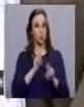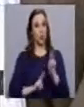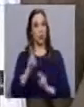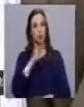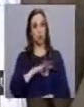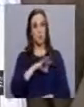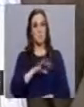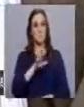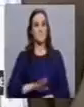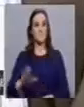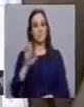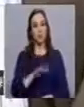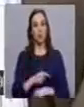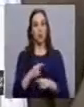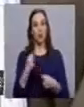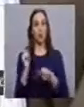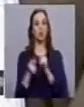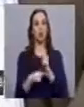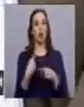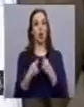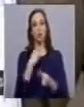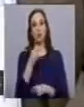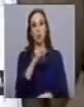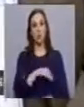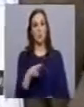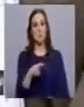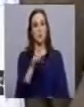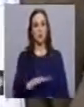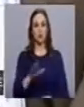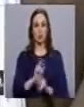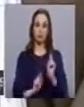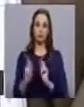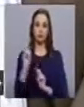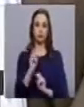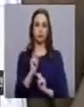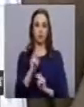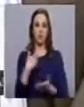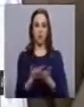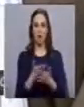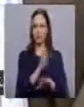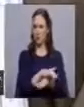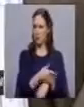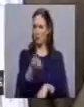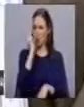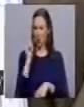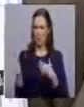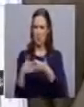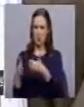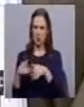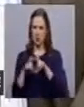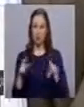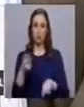porque ao contrário do que alguns diziam, a atualização do salário mínimo nacional nem provocou desemprego, nem provocou encerramentos, e